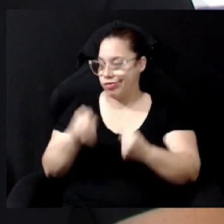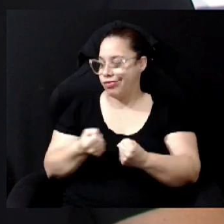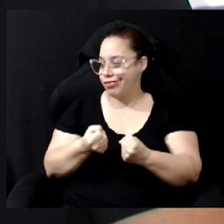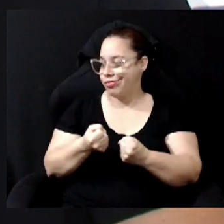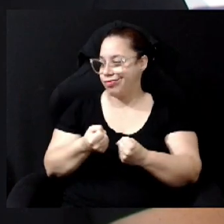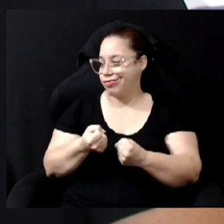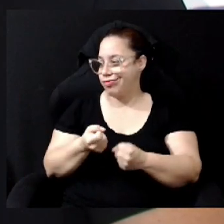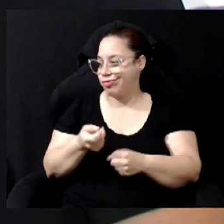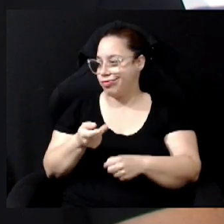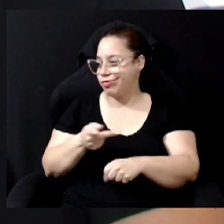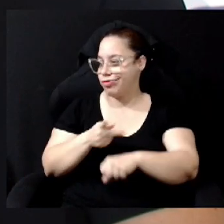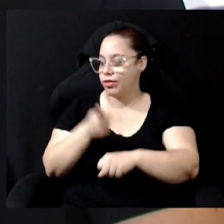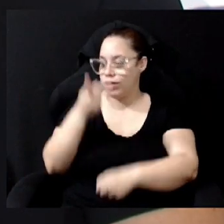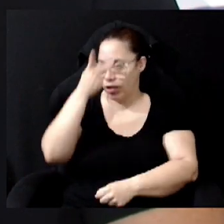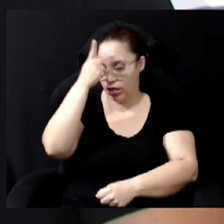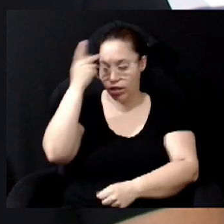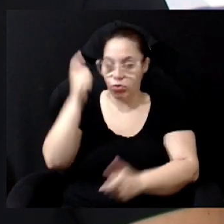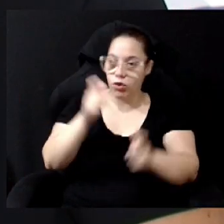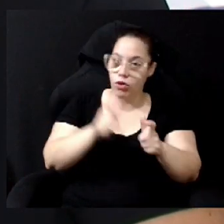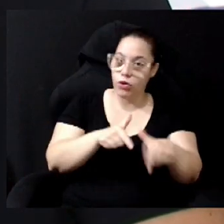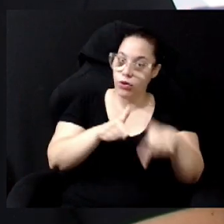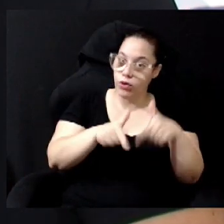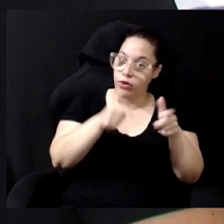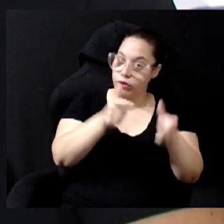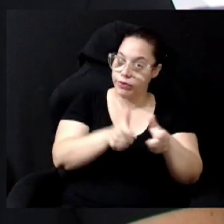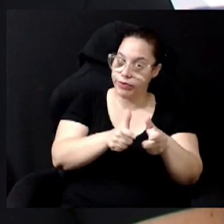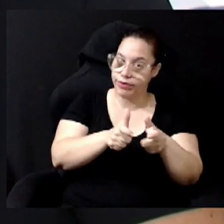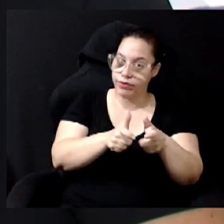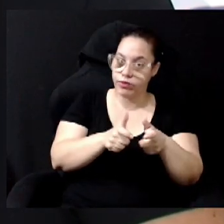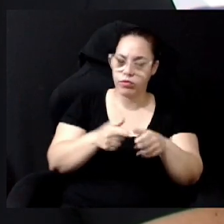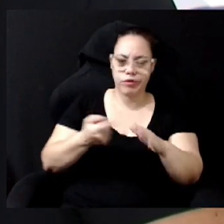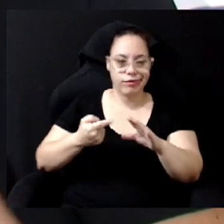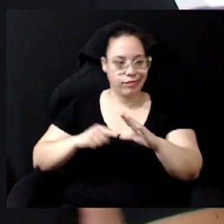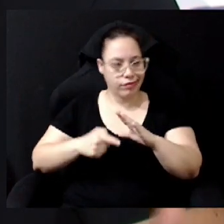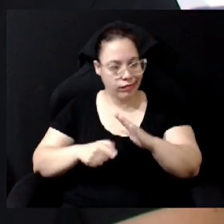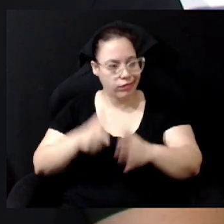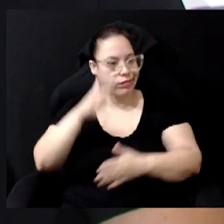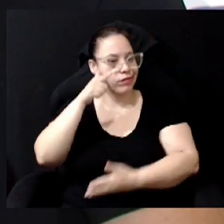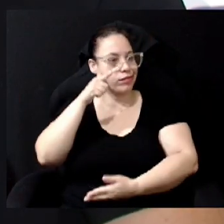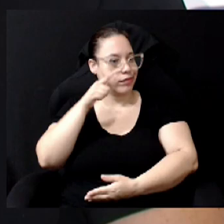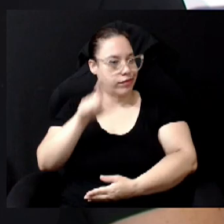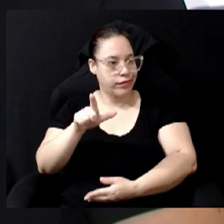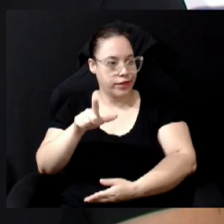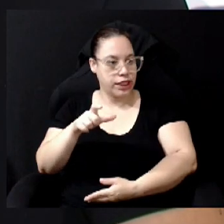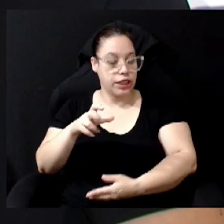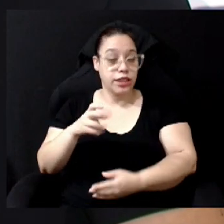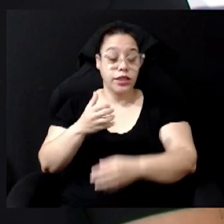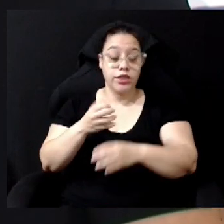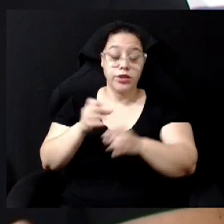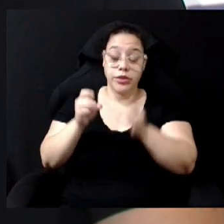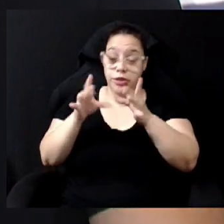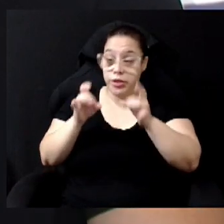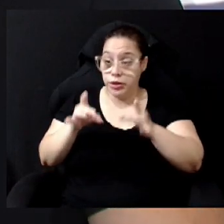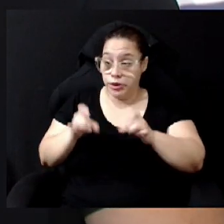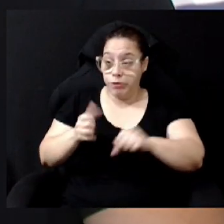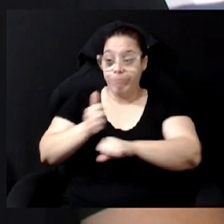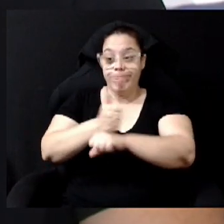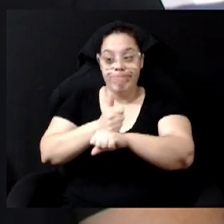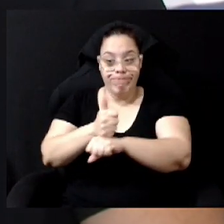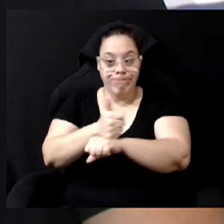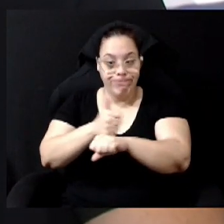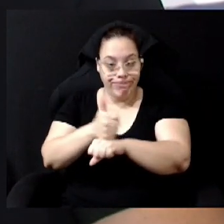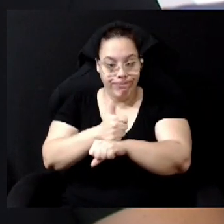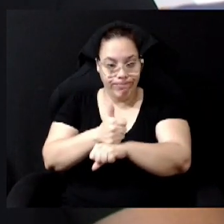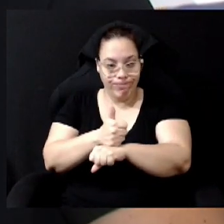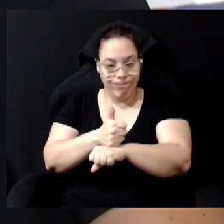lá. Então, quando você tem pessoas muito profundas, que conseguiram se especializar muito naquilo que elas fazem, ter um nível de